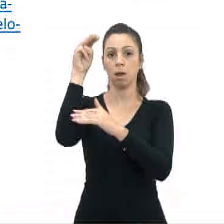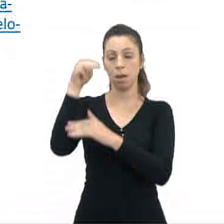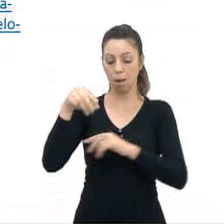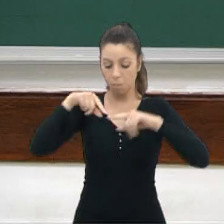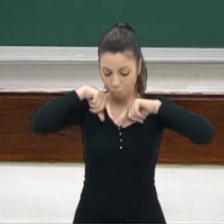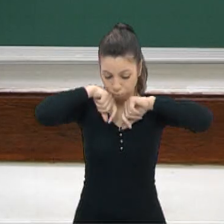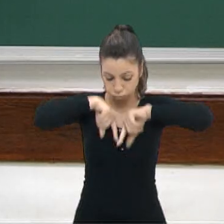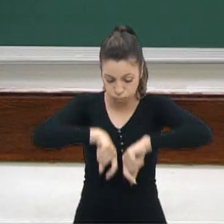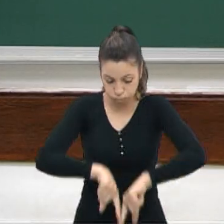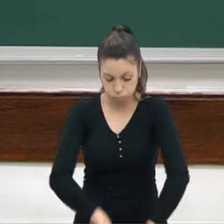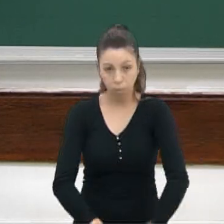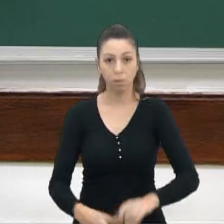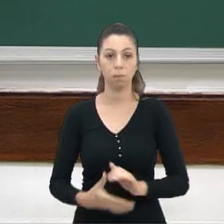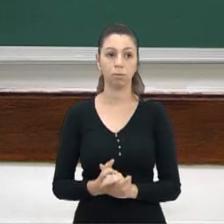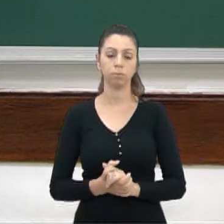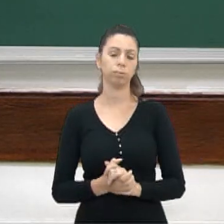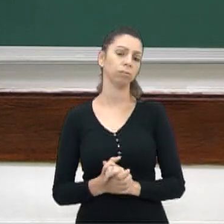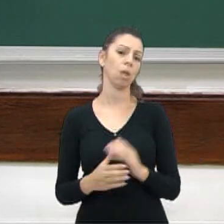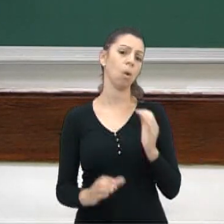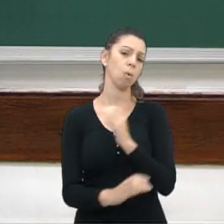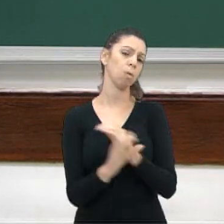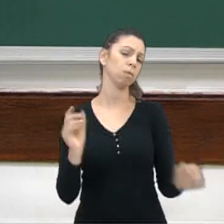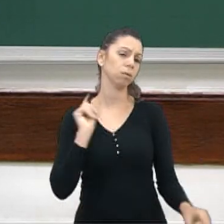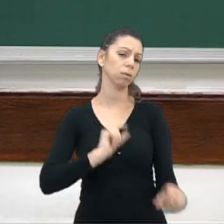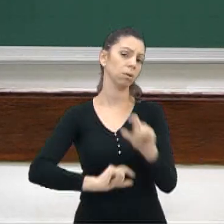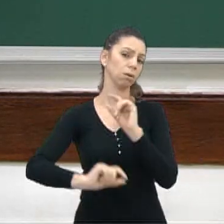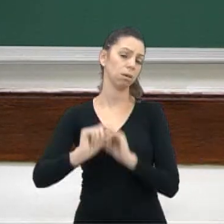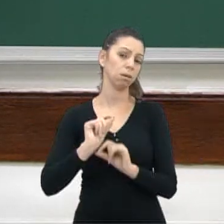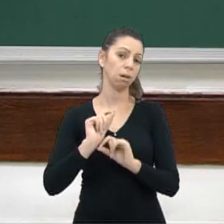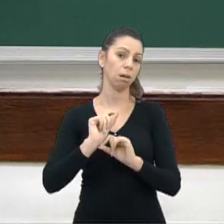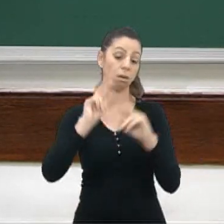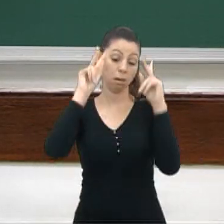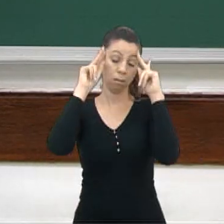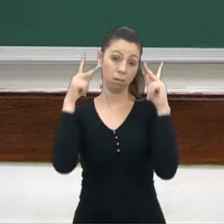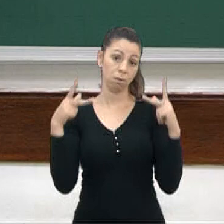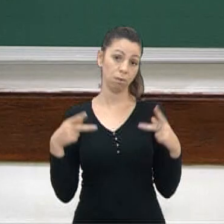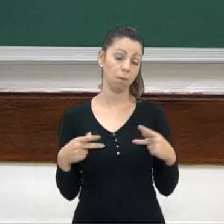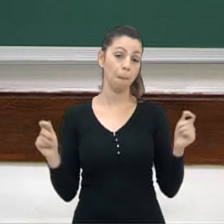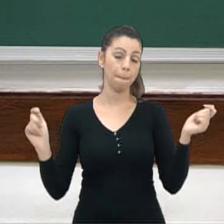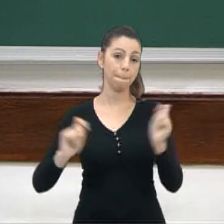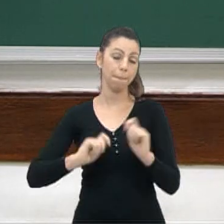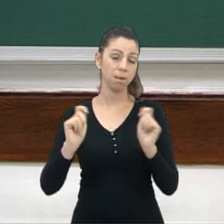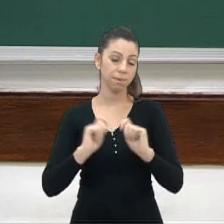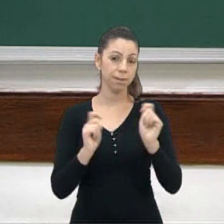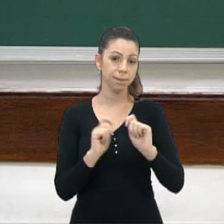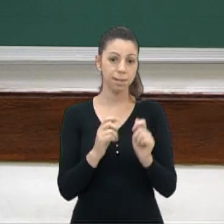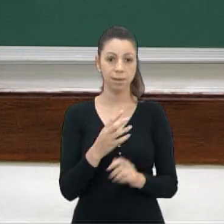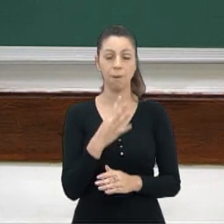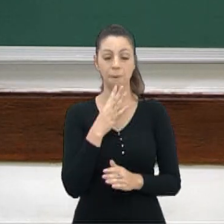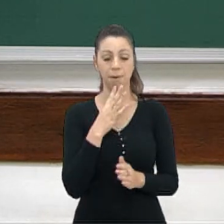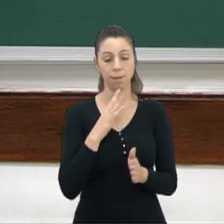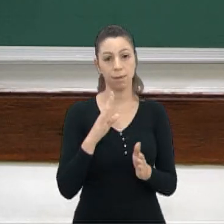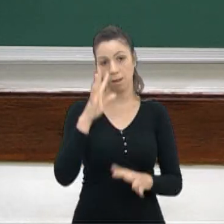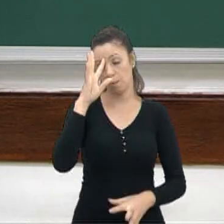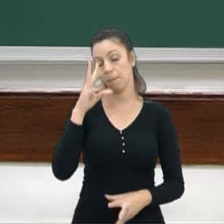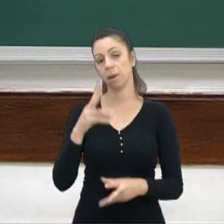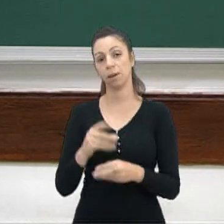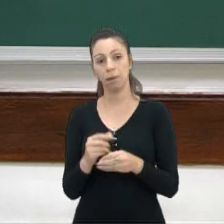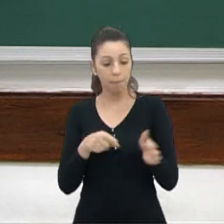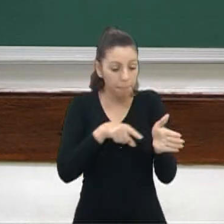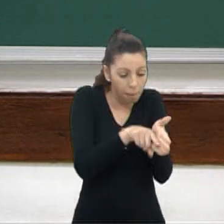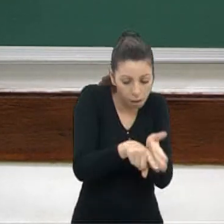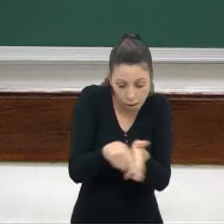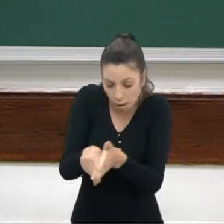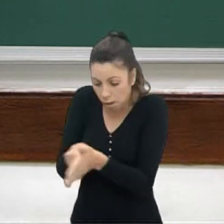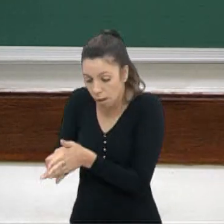O que podemos concluir? Que o ser humano ainda tem que conhecer, pesquisar ainda sobre as